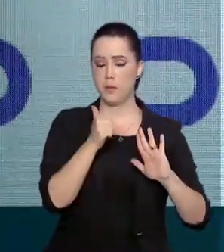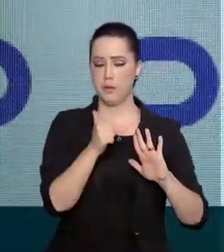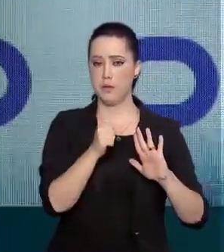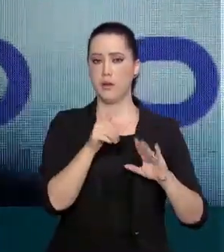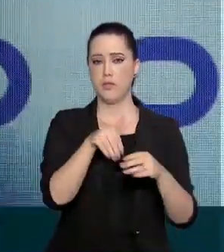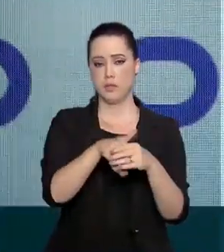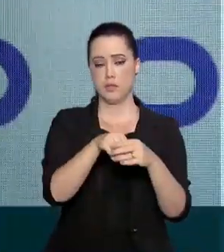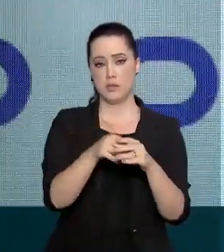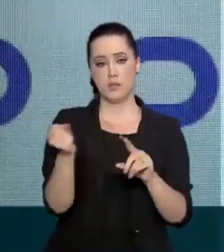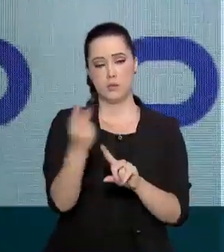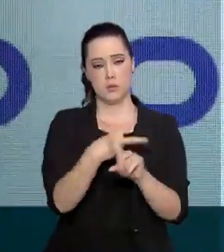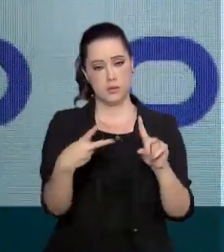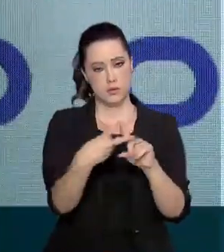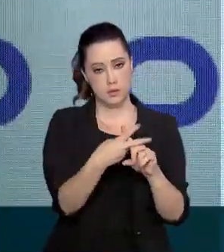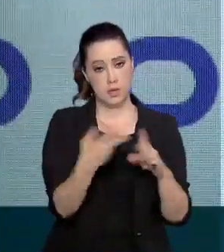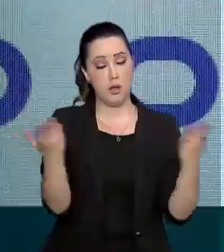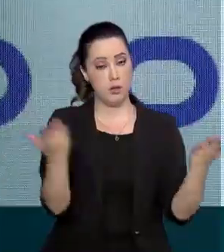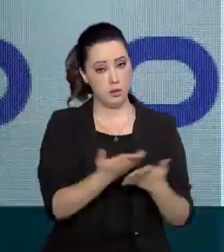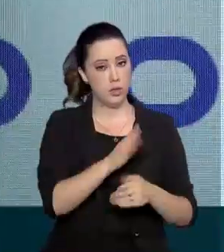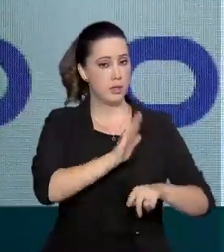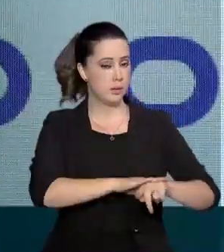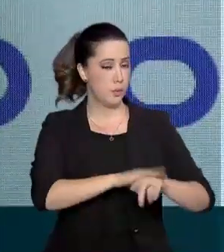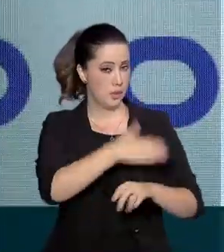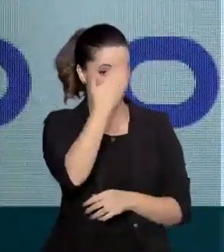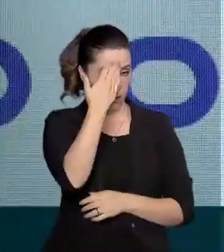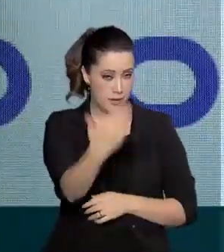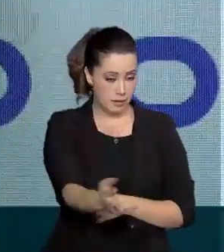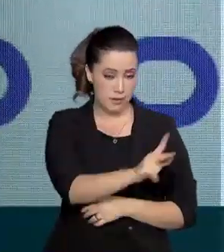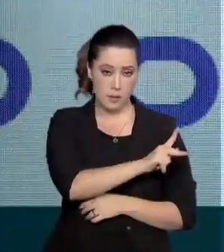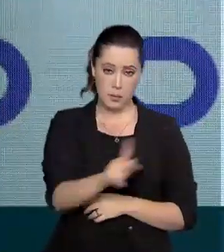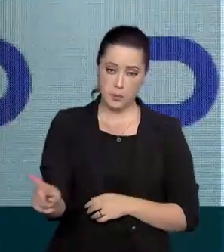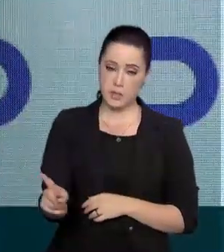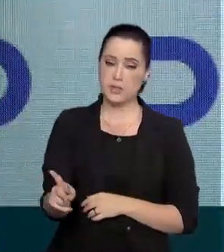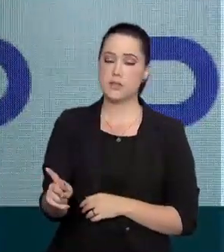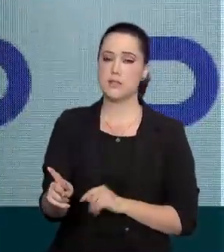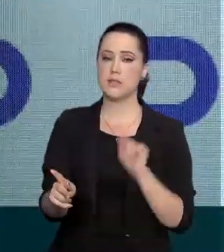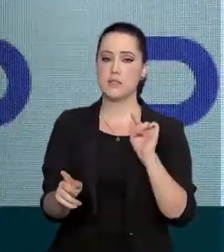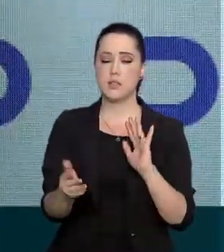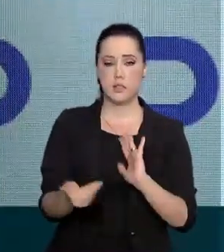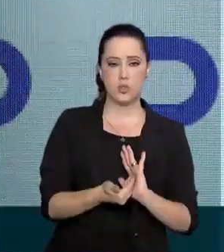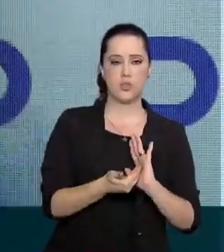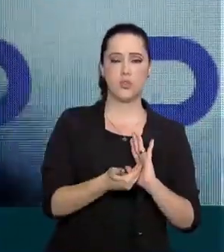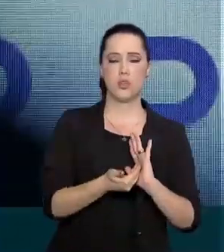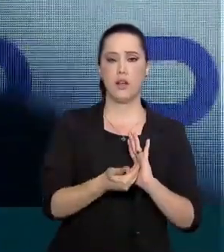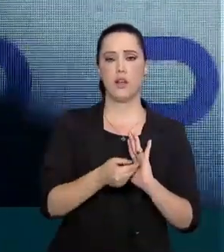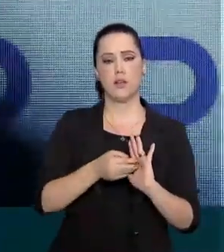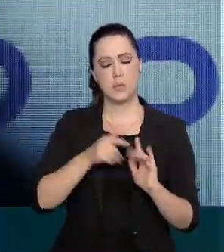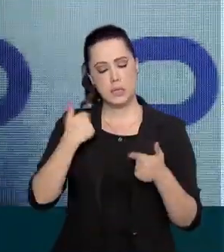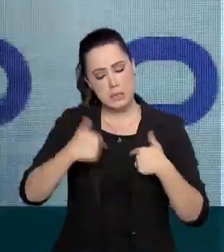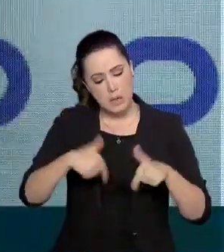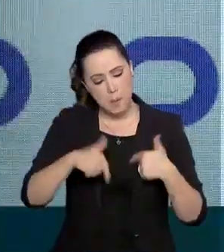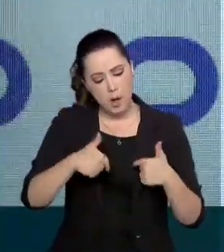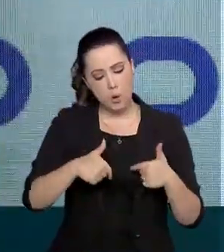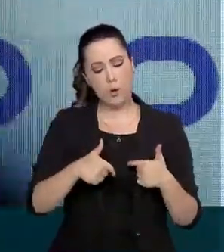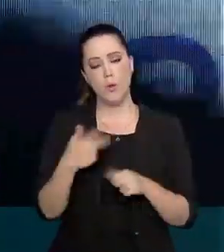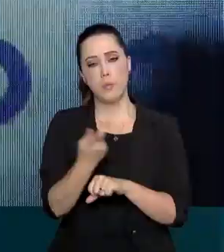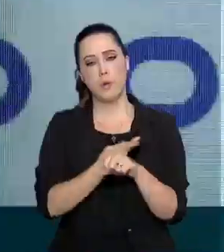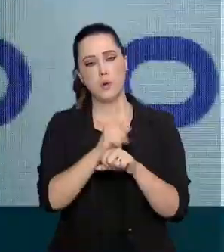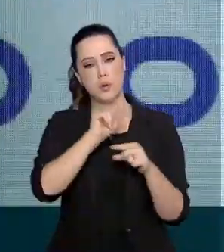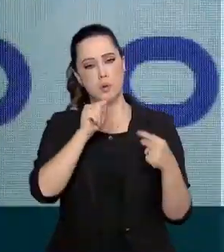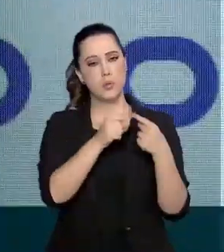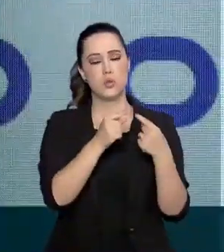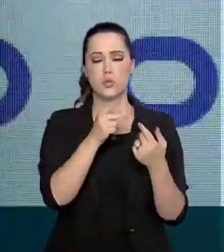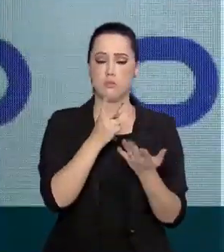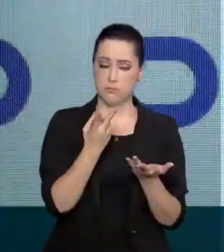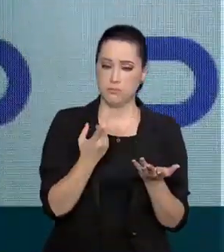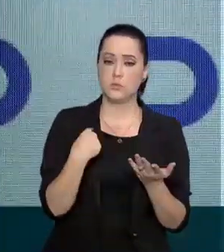muito clara. Nesse momento, agradeço o presidente Rodrigo Maia, que trabalhou incessantemente na busca desse objetivo.